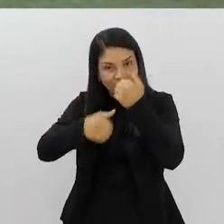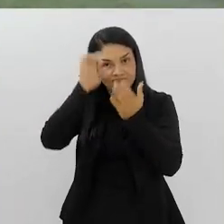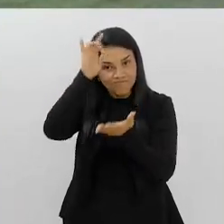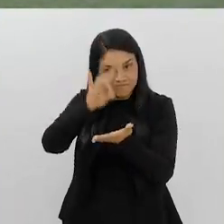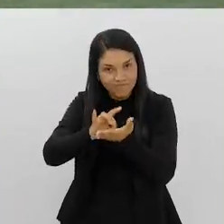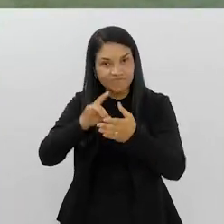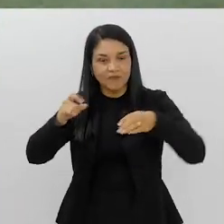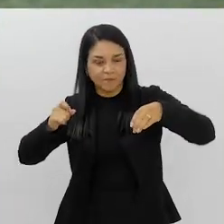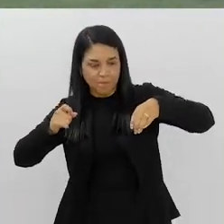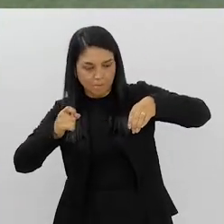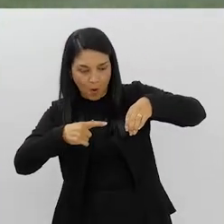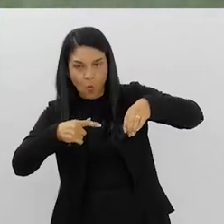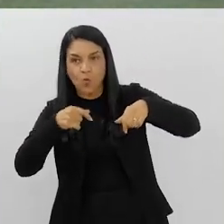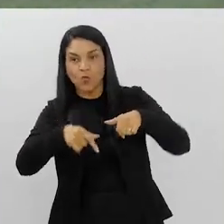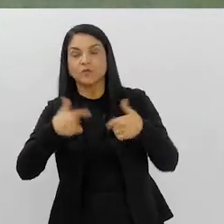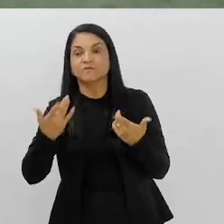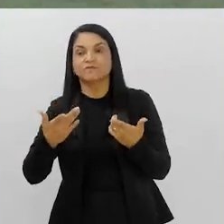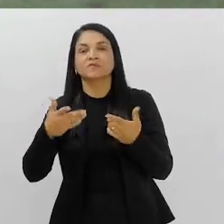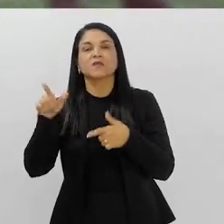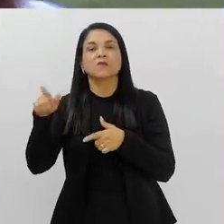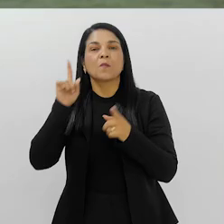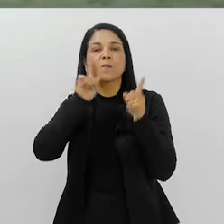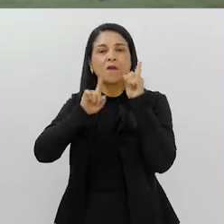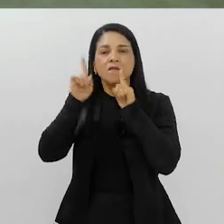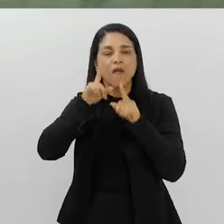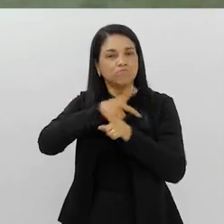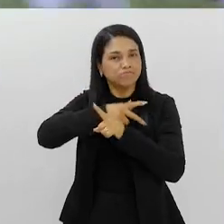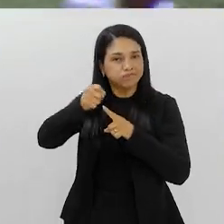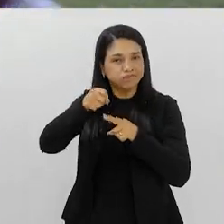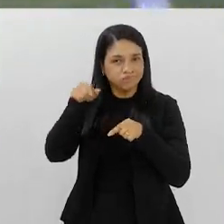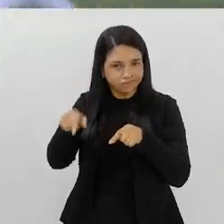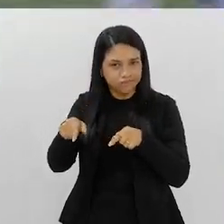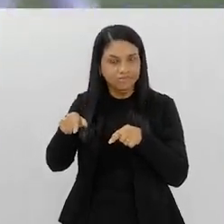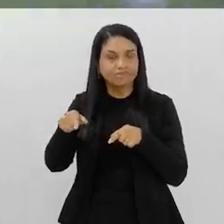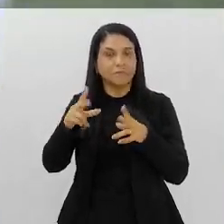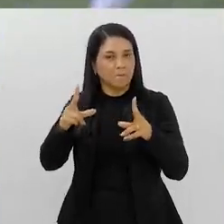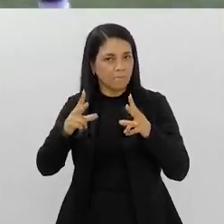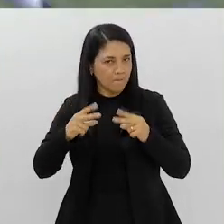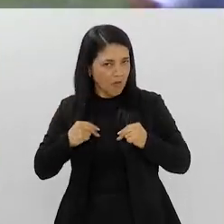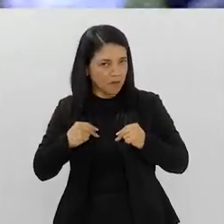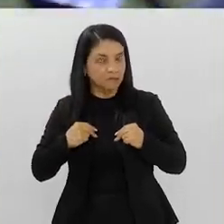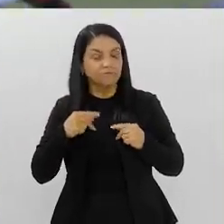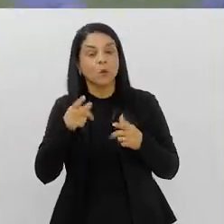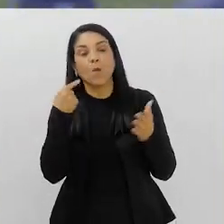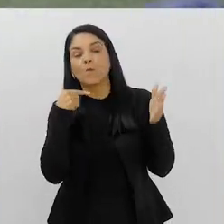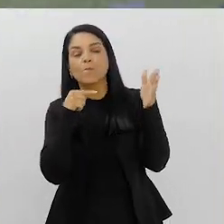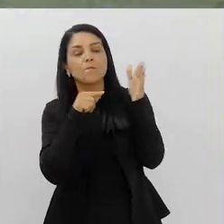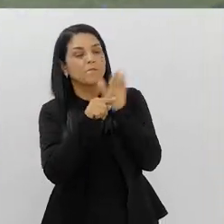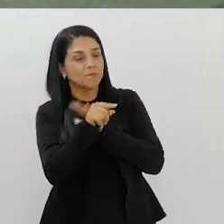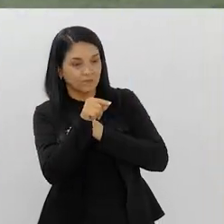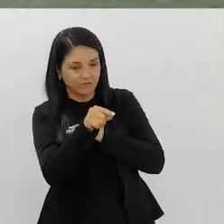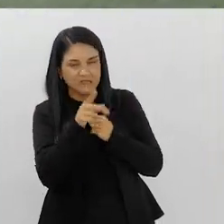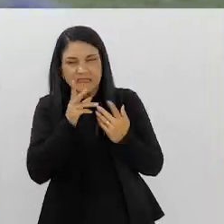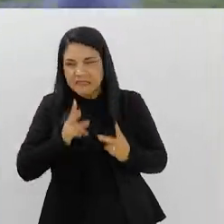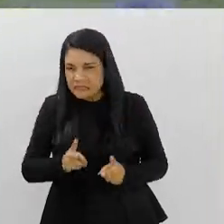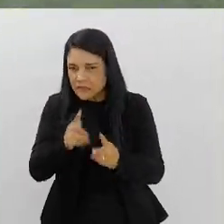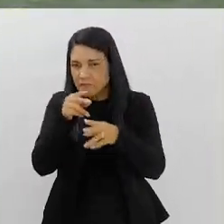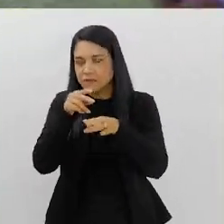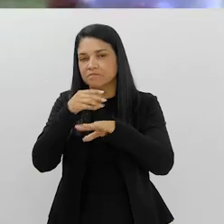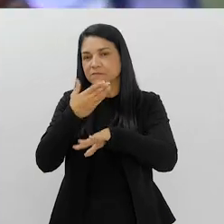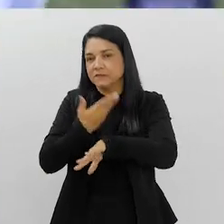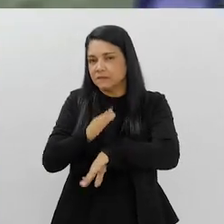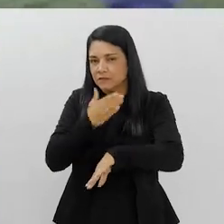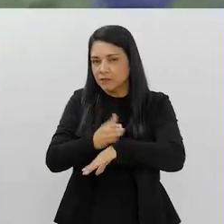caso, né? Já que o campeonato da Série A2 terminou, o Maricá campeão, com os méritos total. Eu pergunto para você, vocês sempre